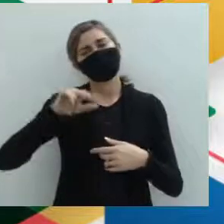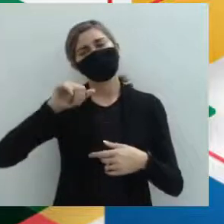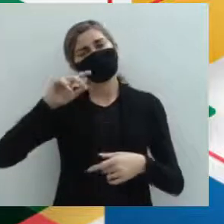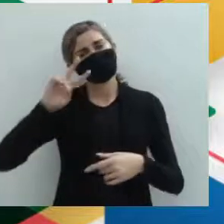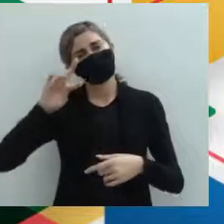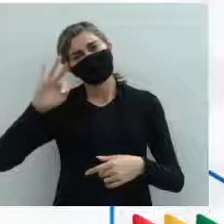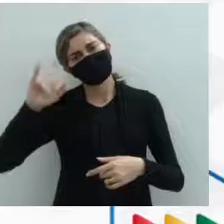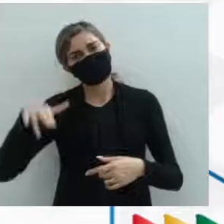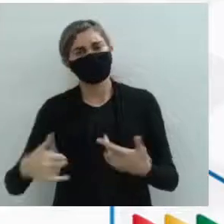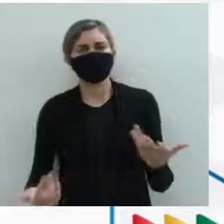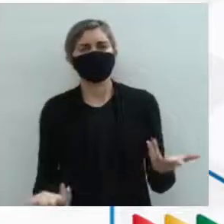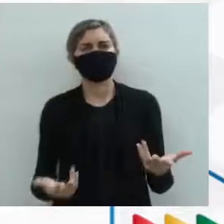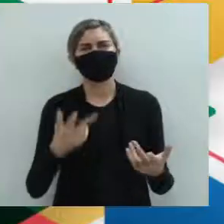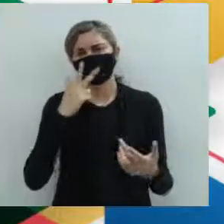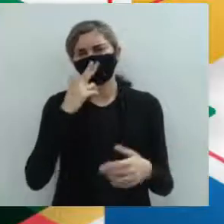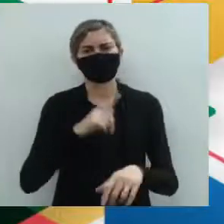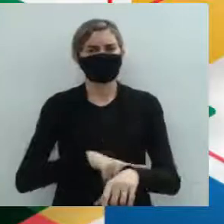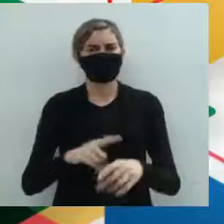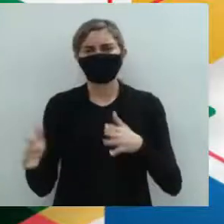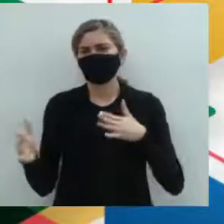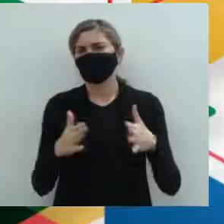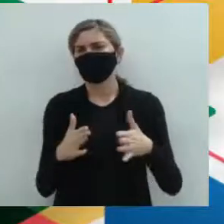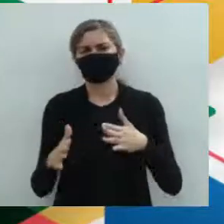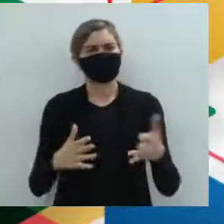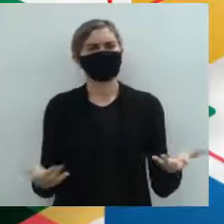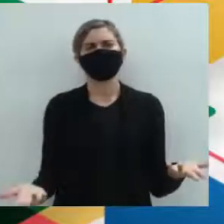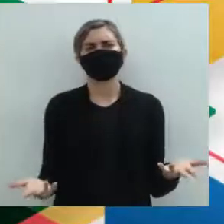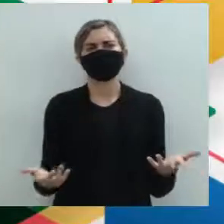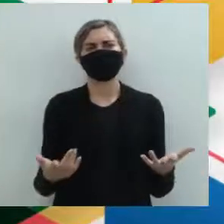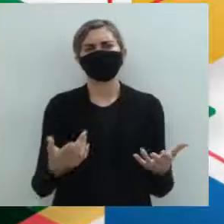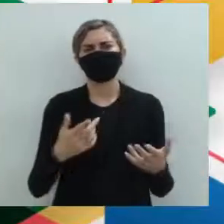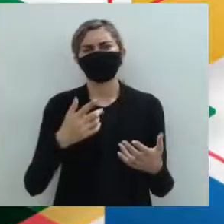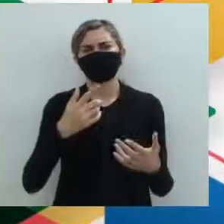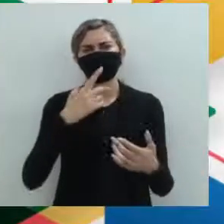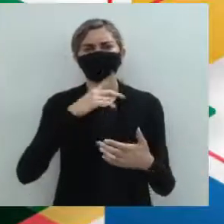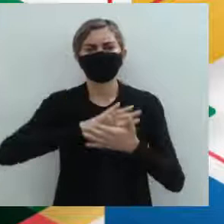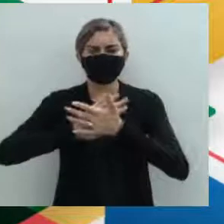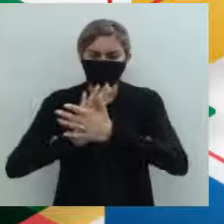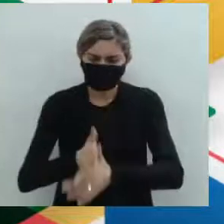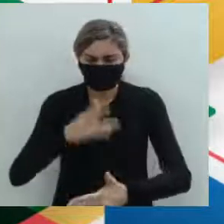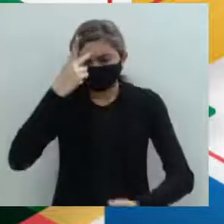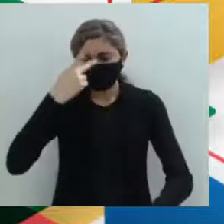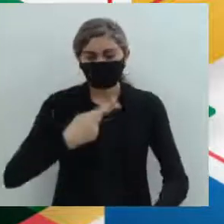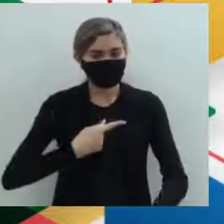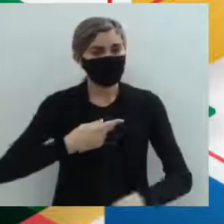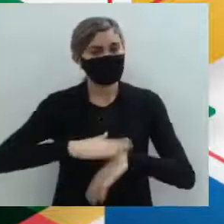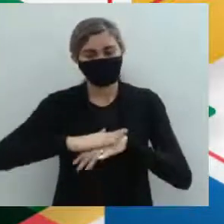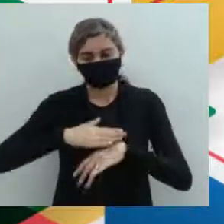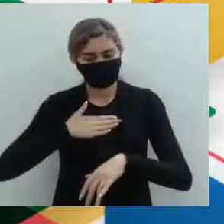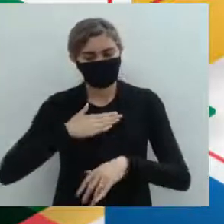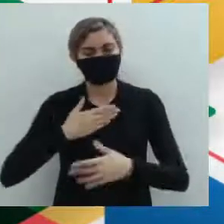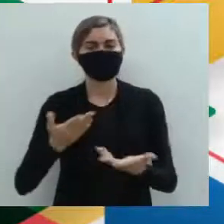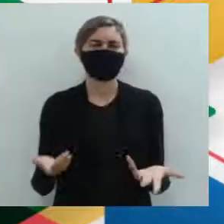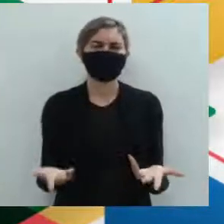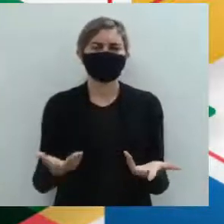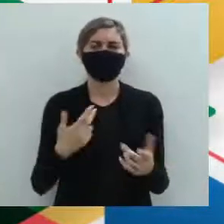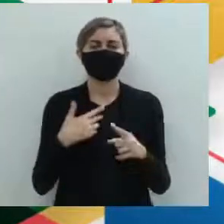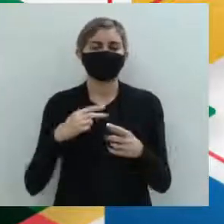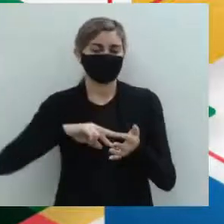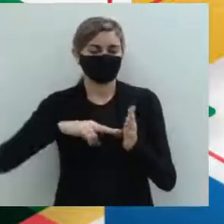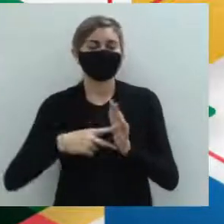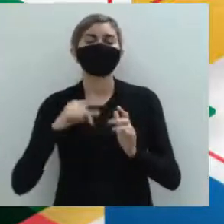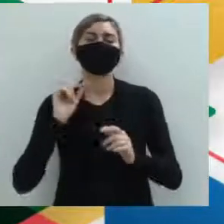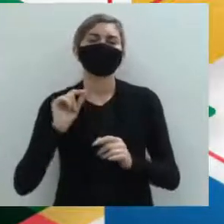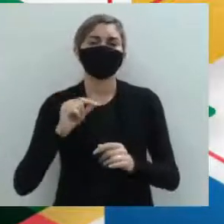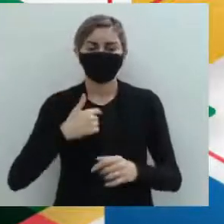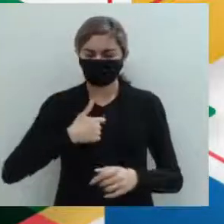mesmo tempo. Quando eu estou dizendo qualquer agressão ou qualquer coerção estranha, tá certo? Eu estou querendo dizer que